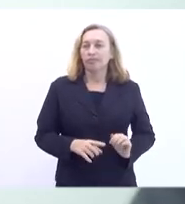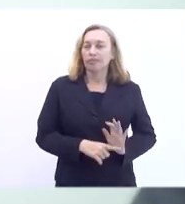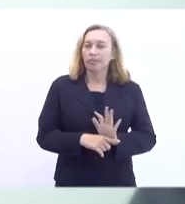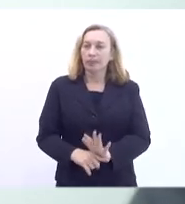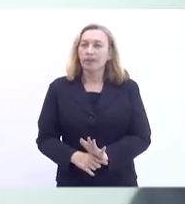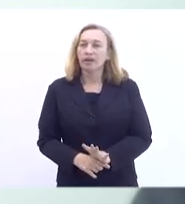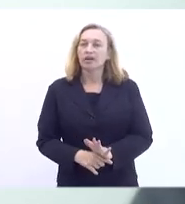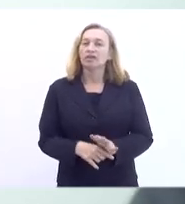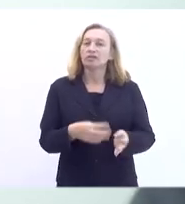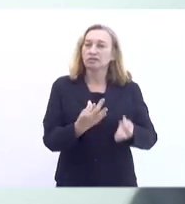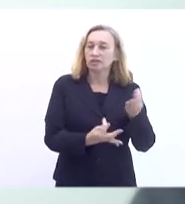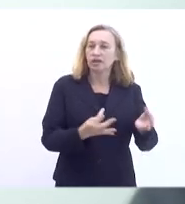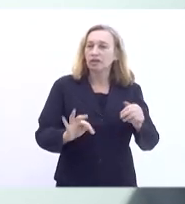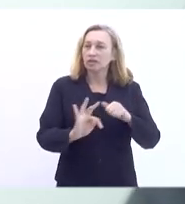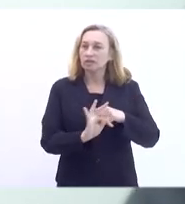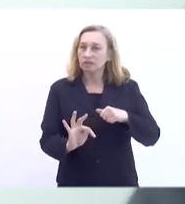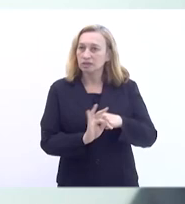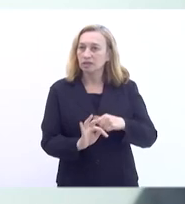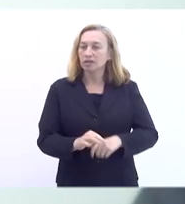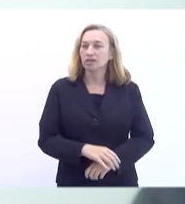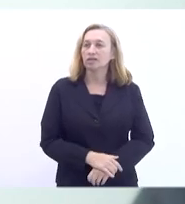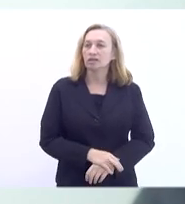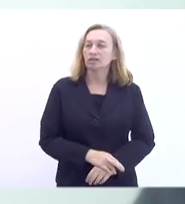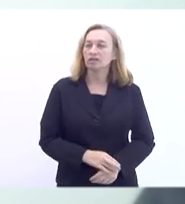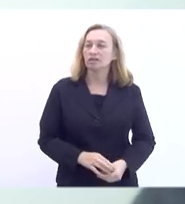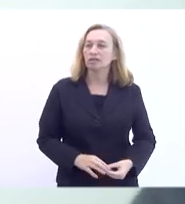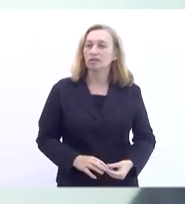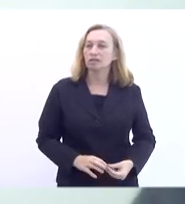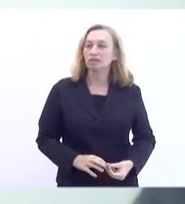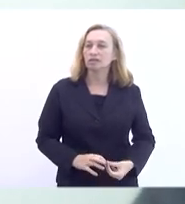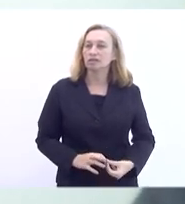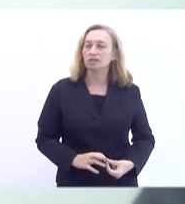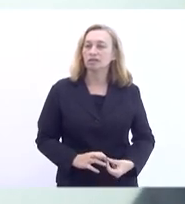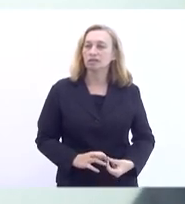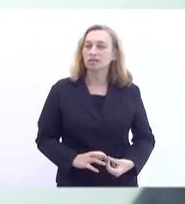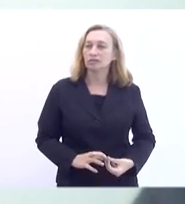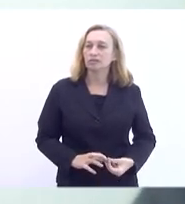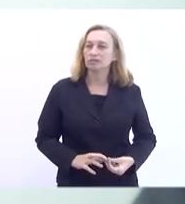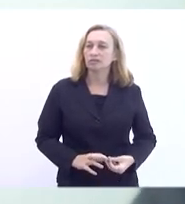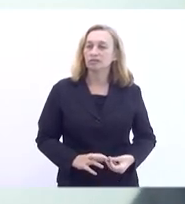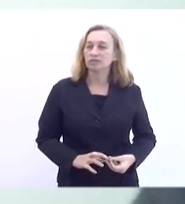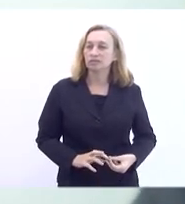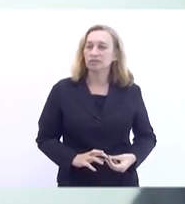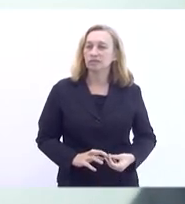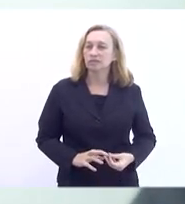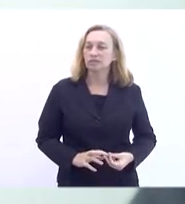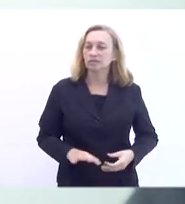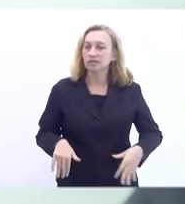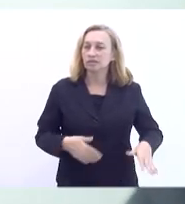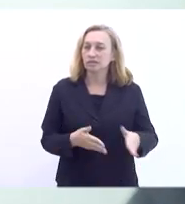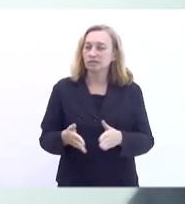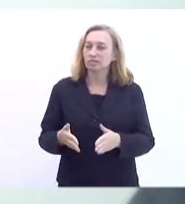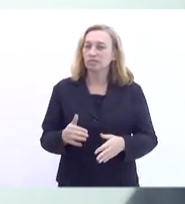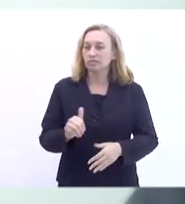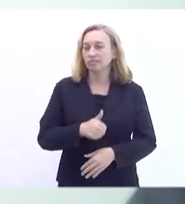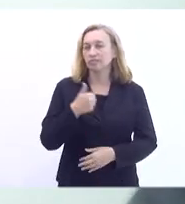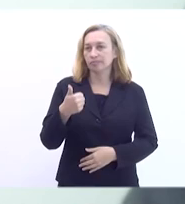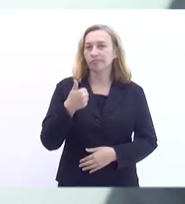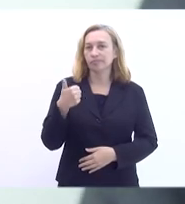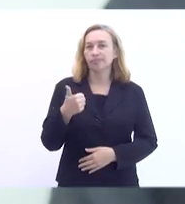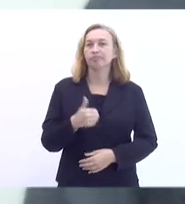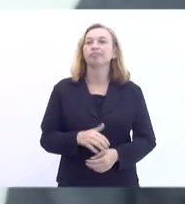da no tratamento técnico a fim de poder né dar esse caminho e dá esse direcionamento